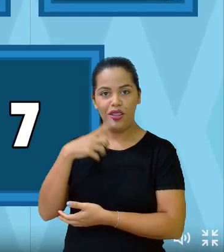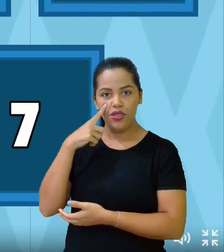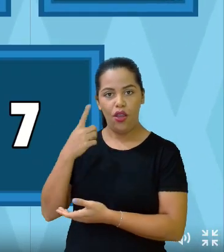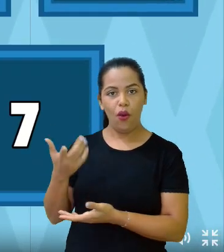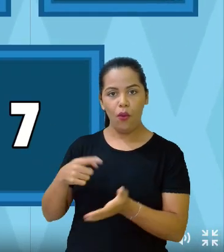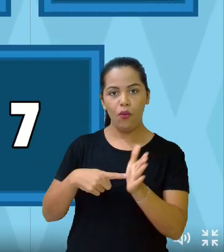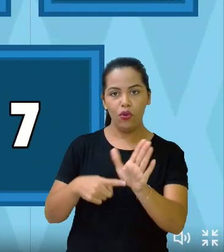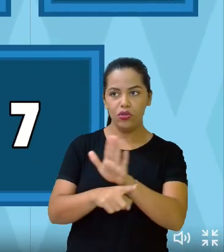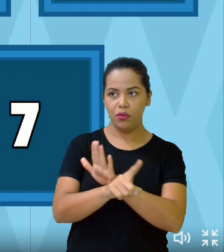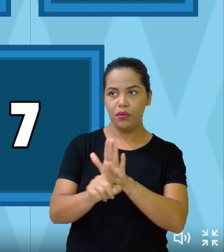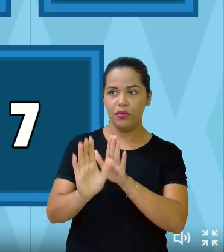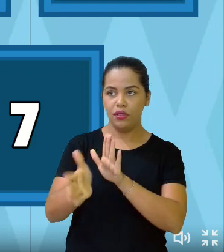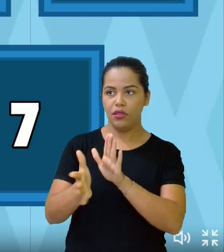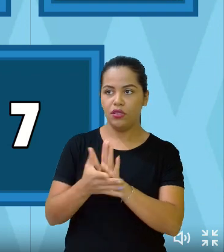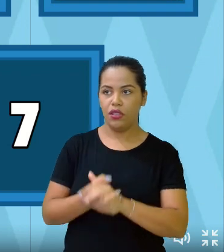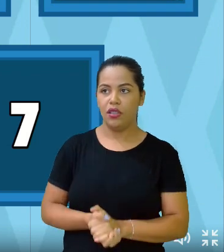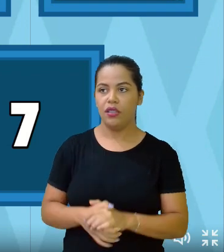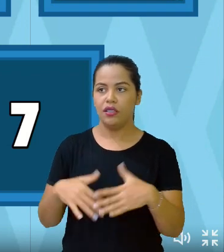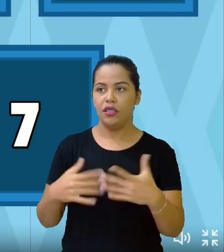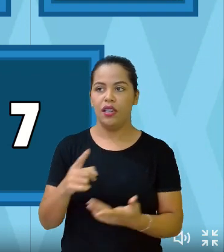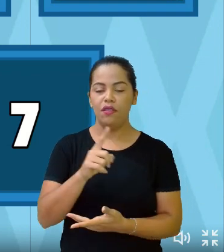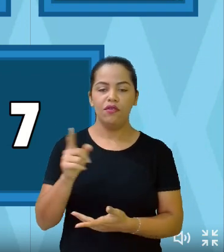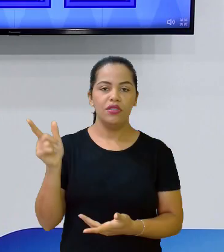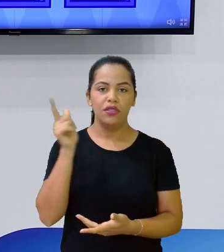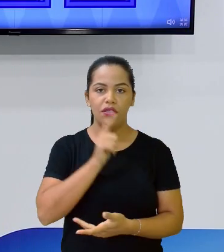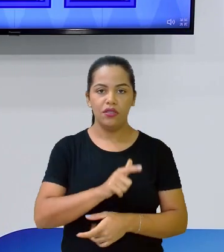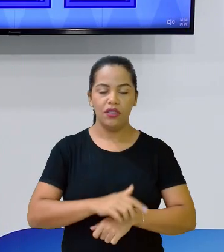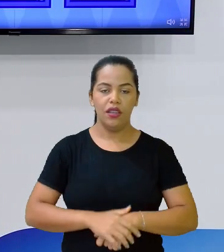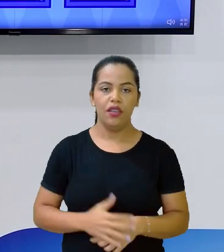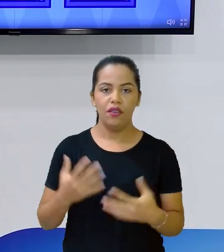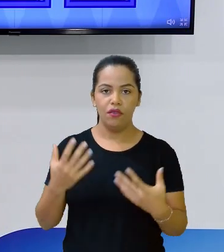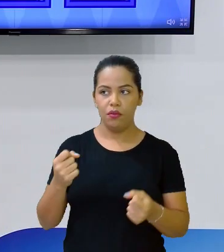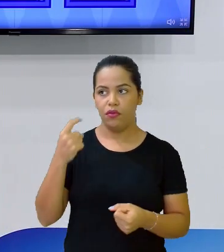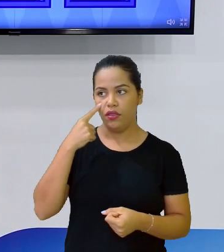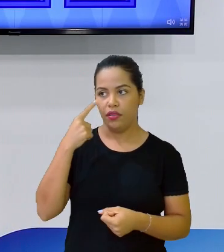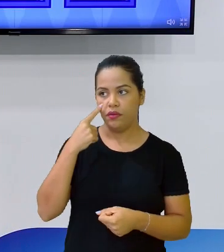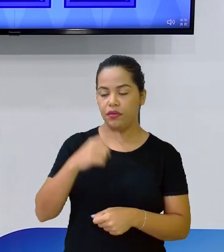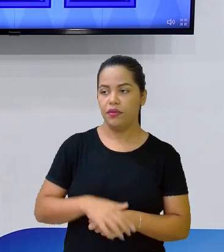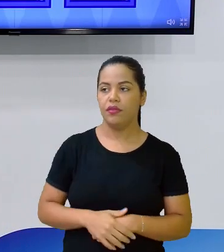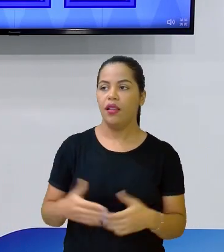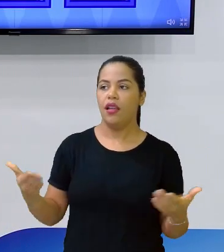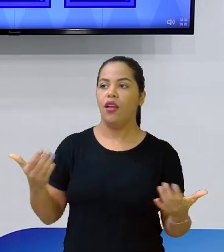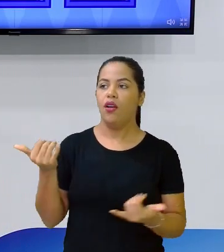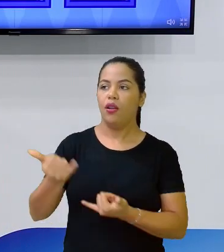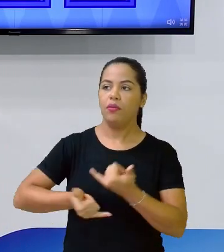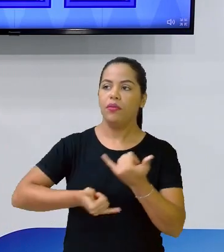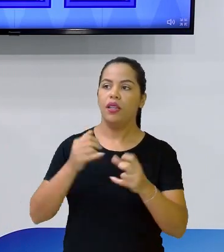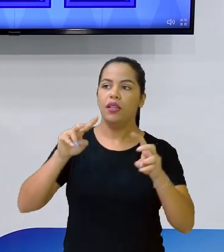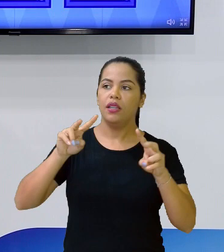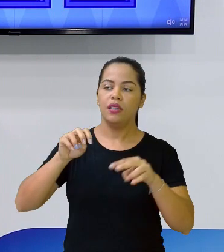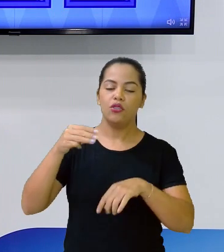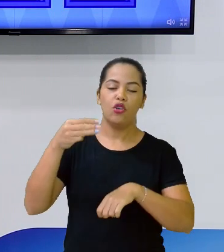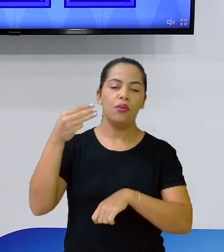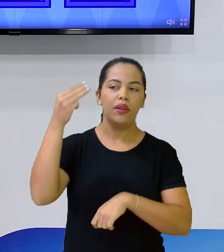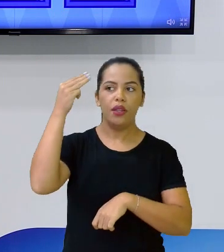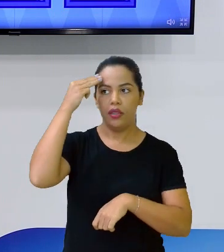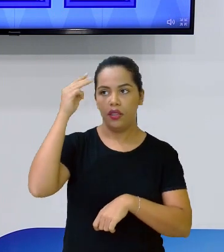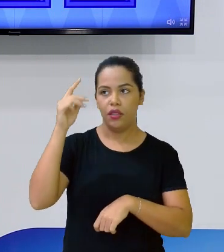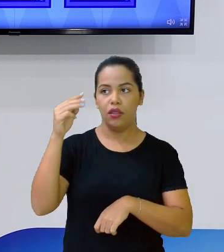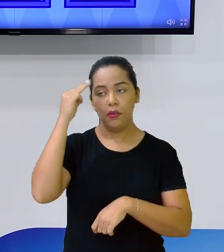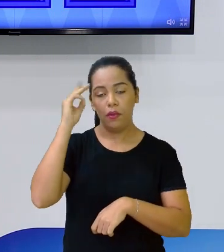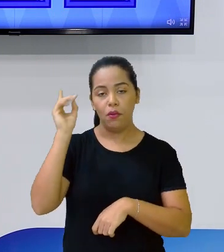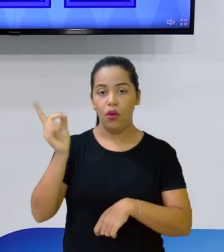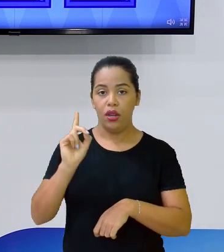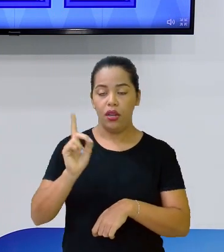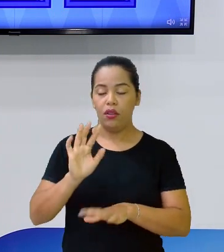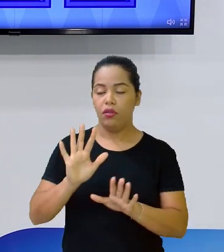mostrei rapidinho. Será que vocês vão conseguir? Olha só, isso aqui é um jogo da memória e vocês vão, quer dizer, da memória não, ó, ele